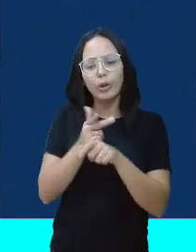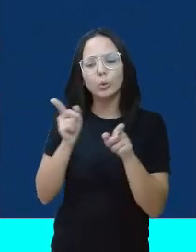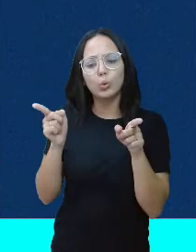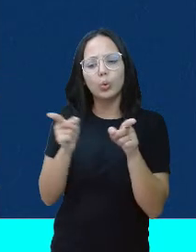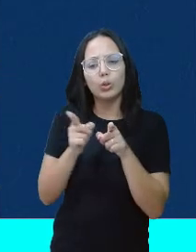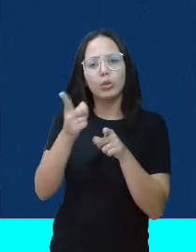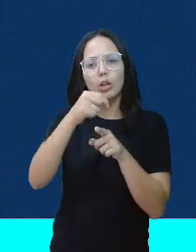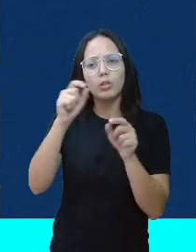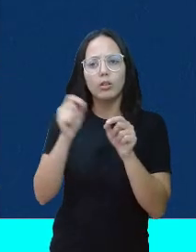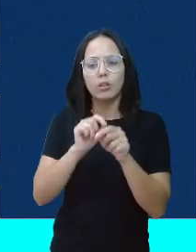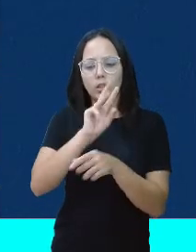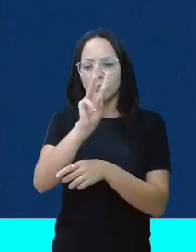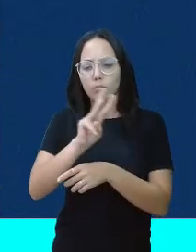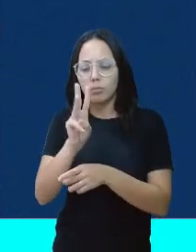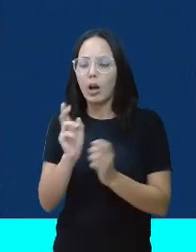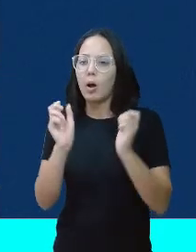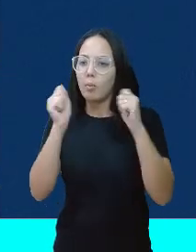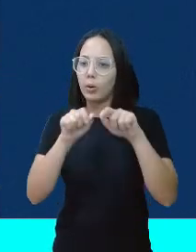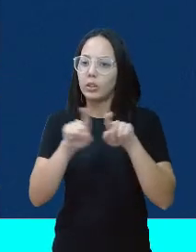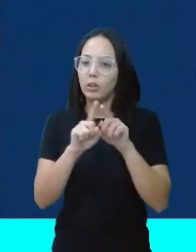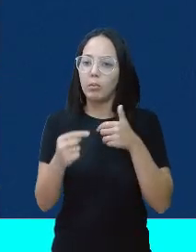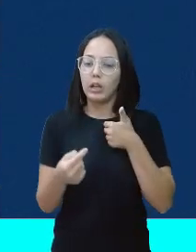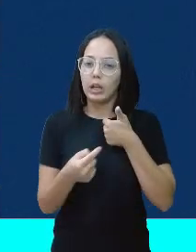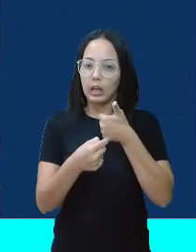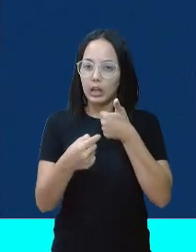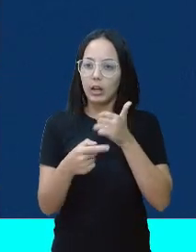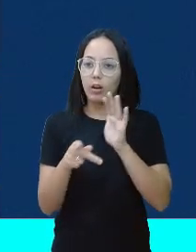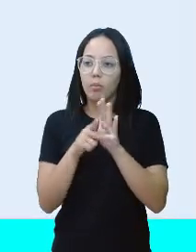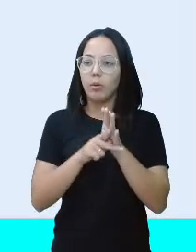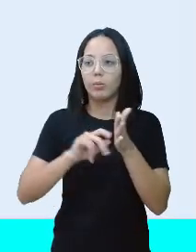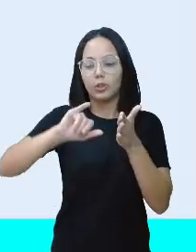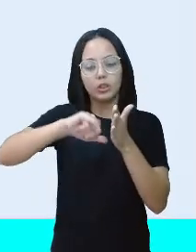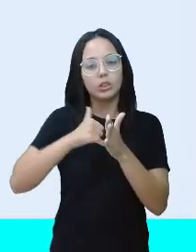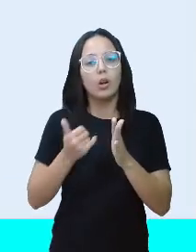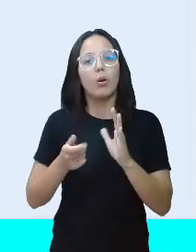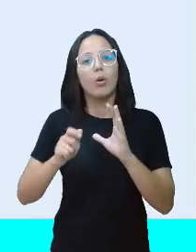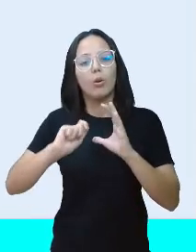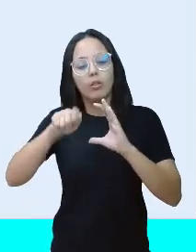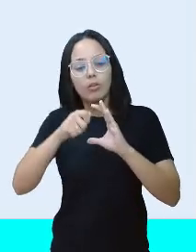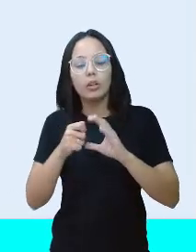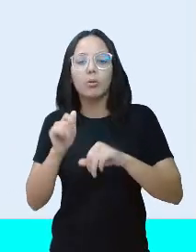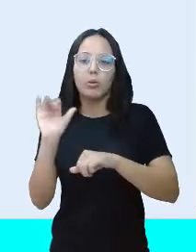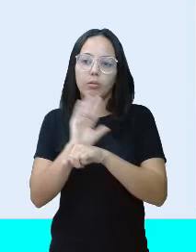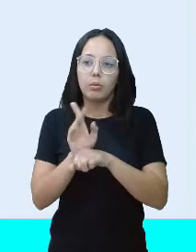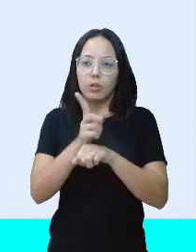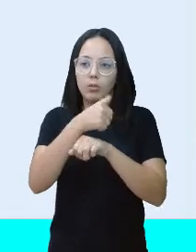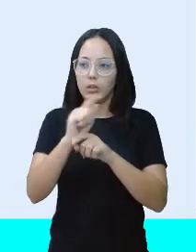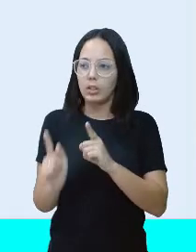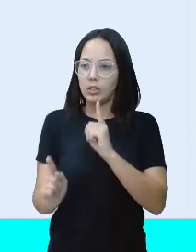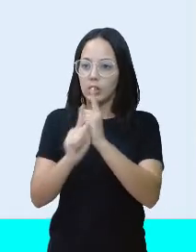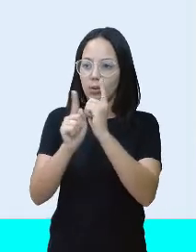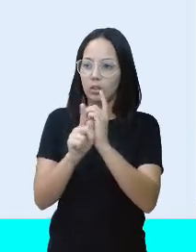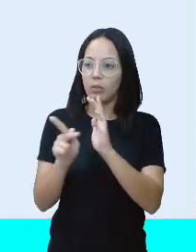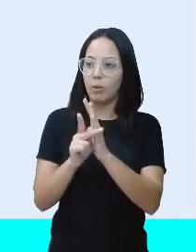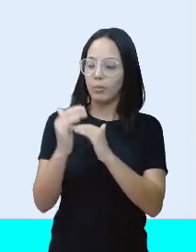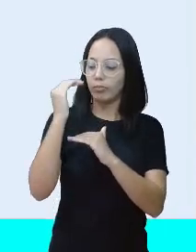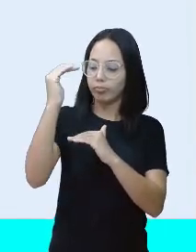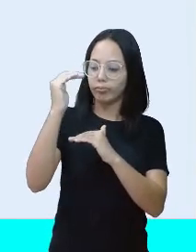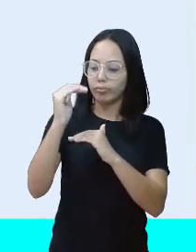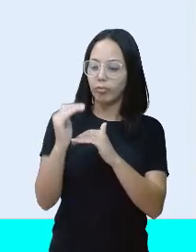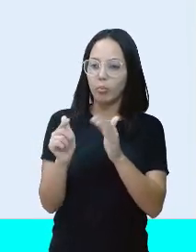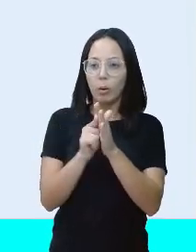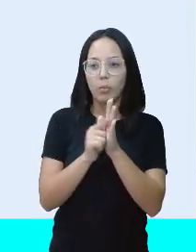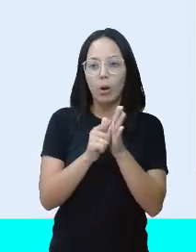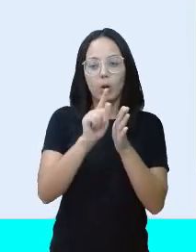faz para as redes sociais, clica em Inscrições de filmes e vídeos. Lá você vai achar uma ficha de inscrição,